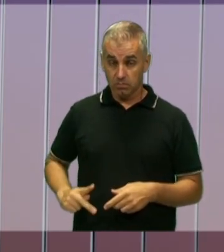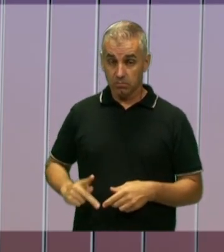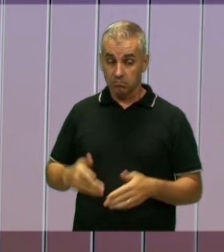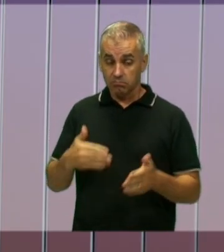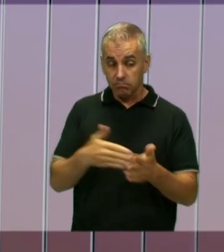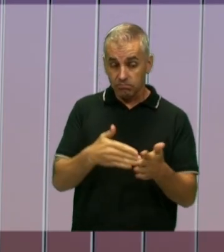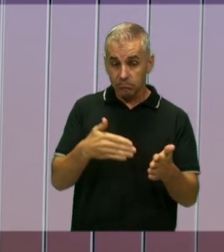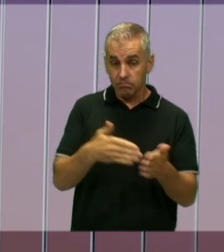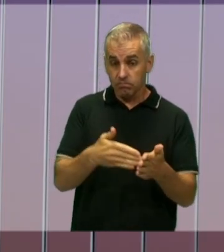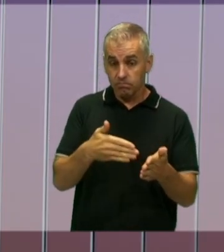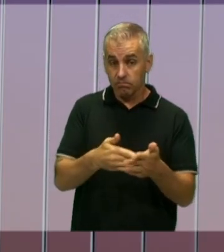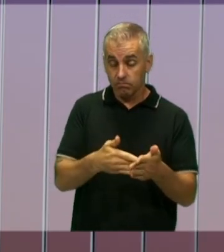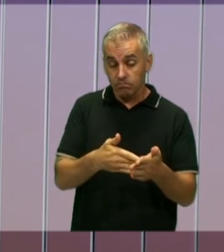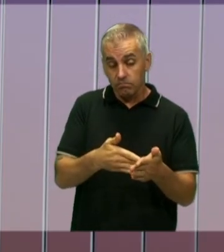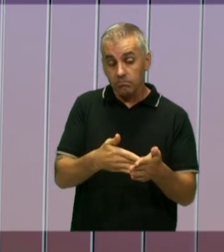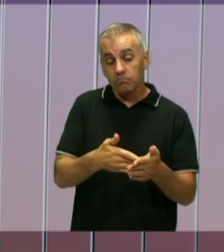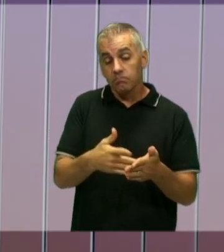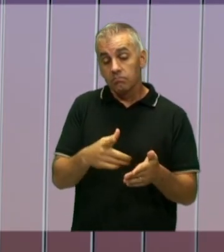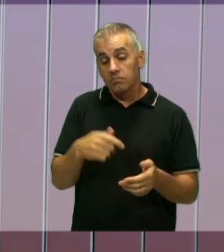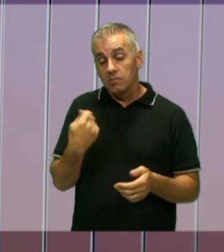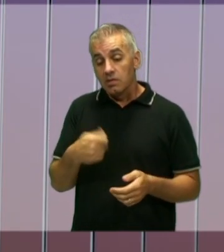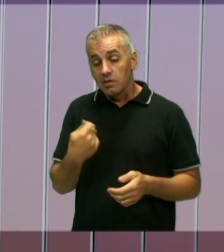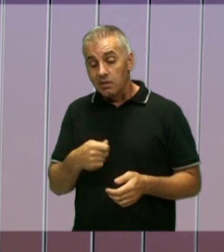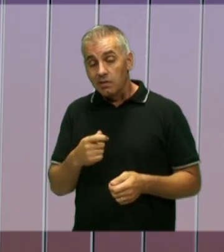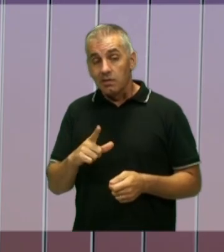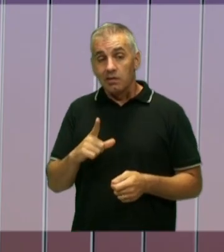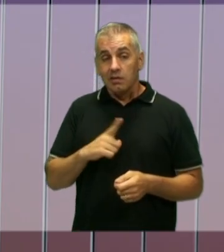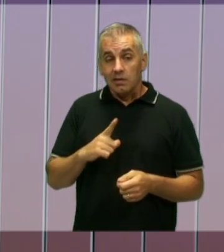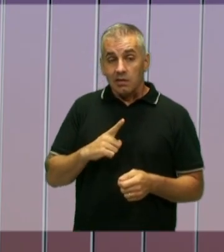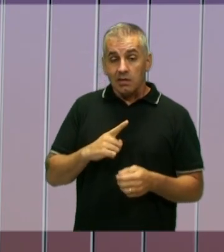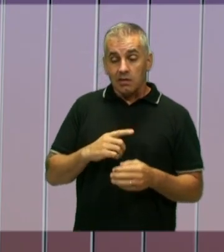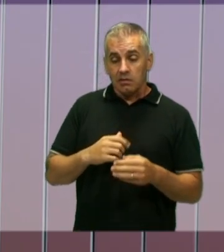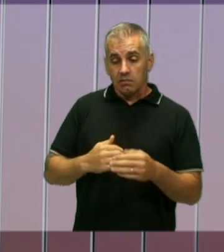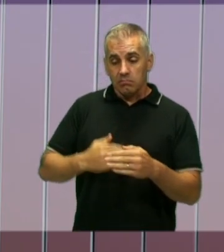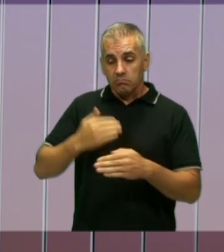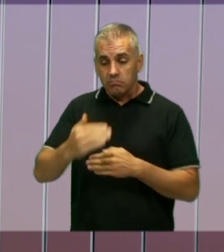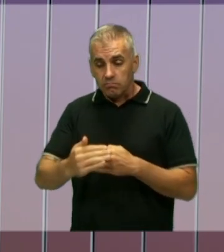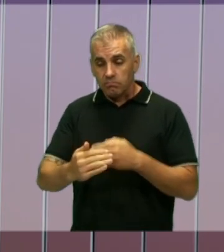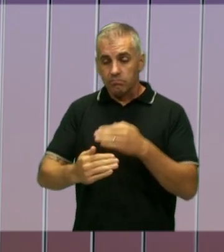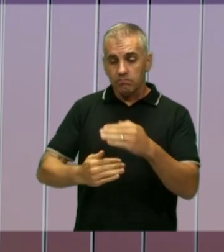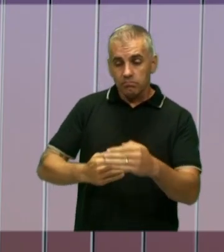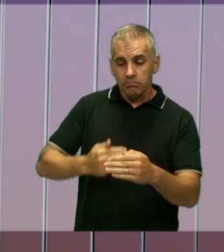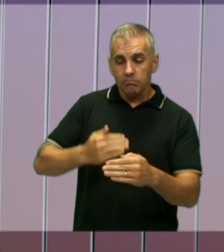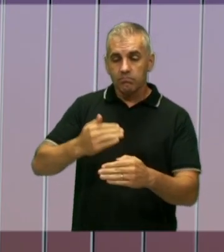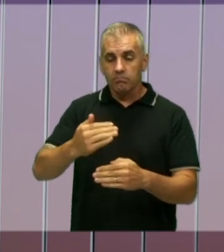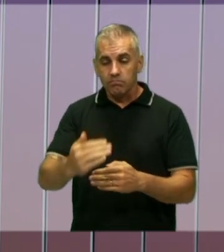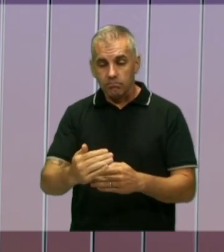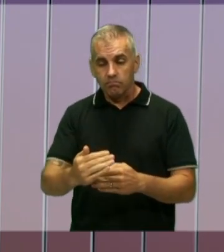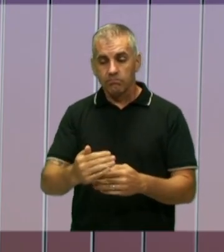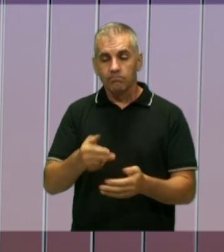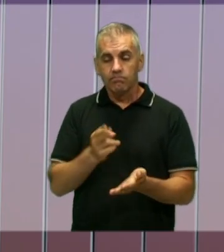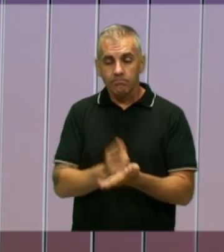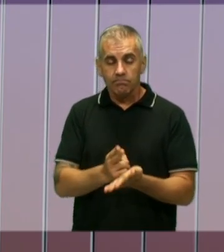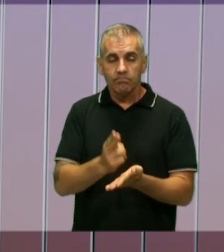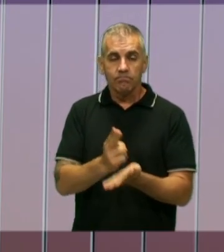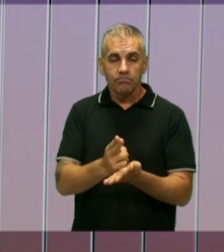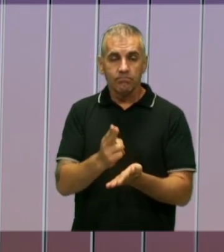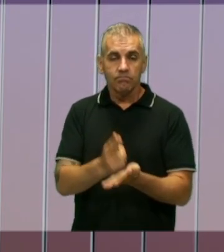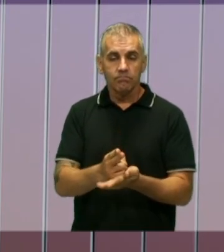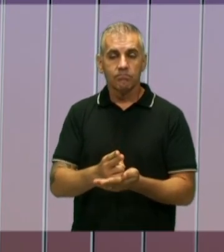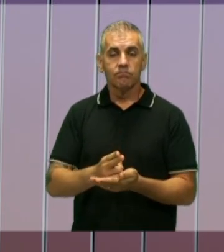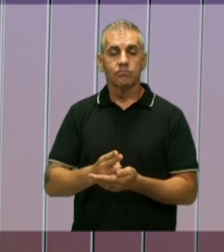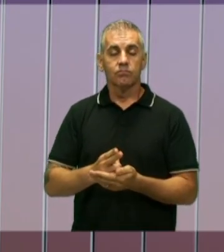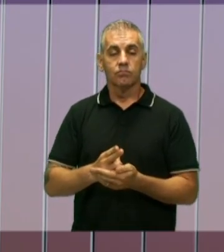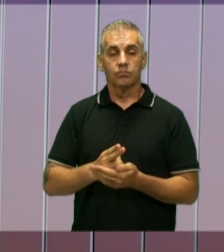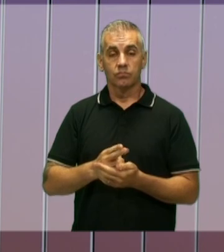preciso atuar como uma reação em cadeia. É um primeiro passo, para um segundo passo, para um terceiro passo e, enfim, poder resolver um